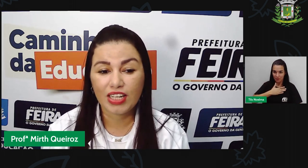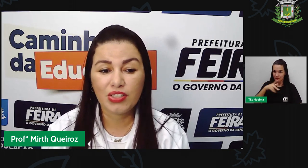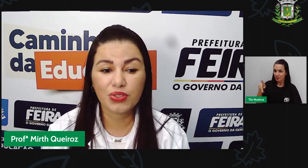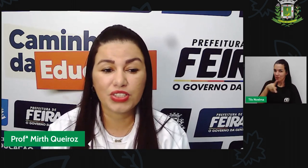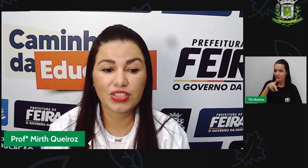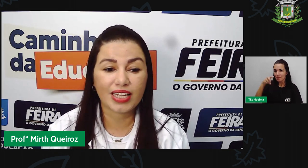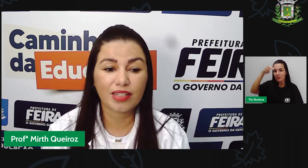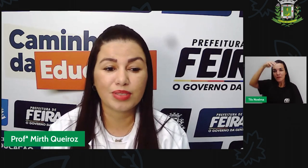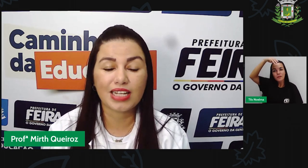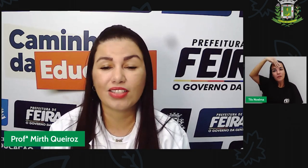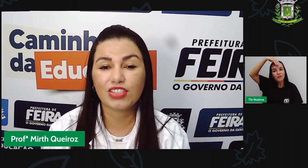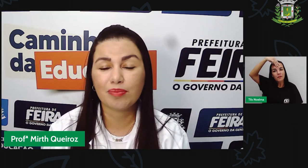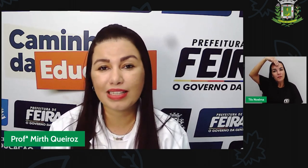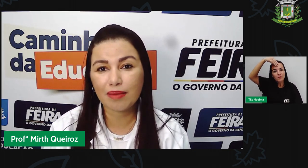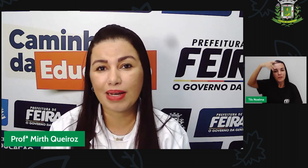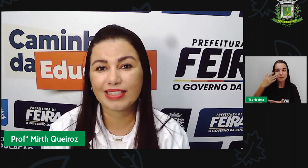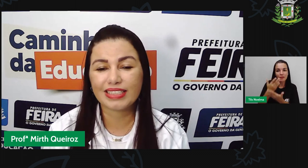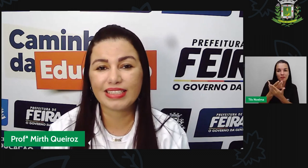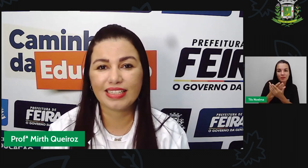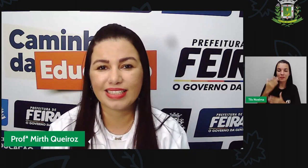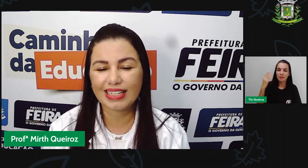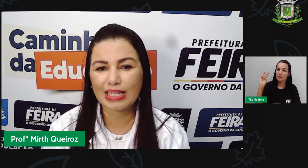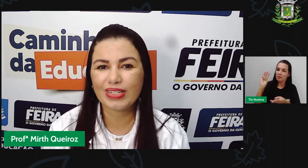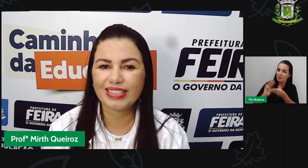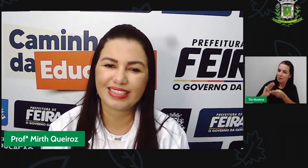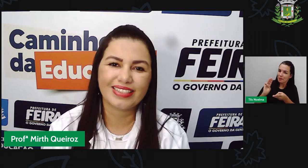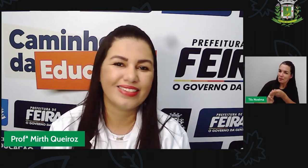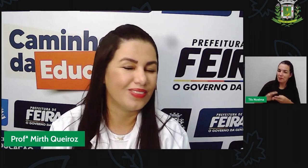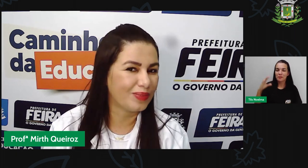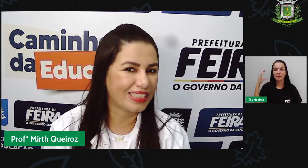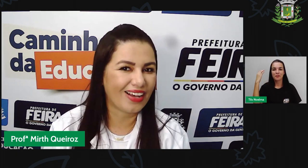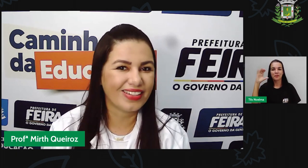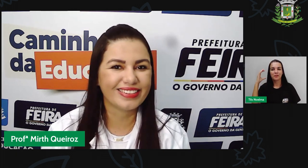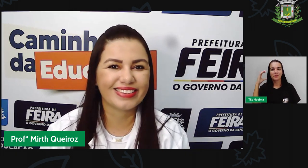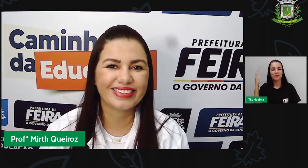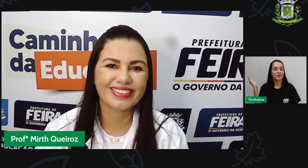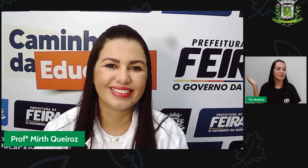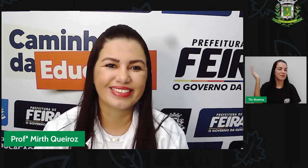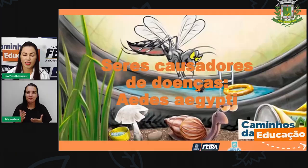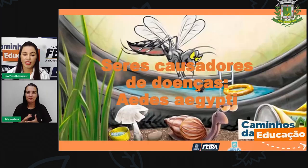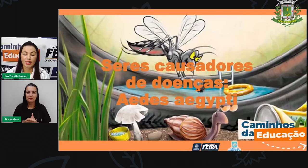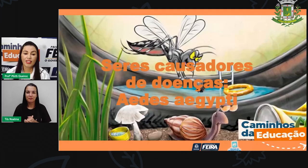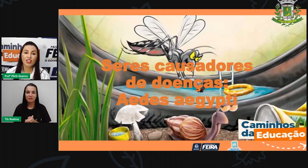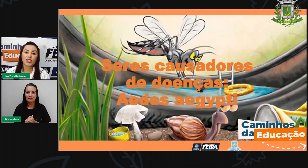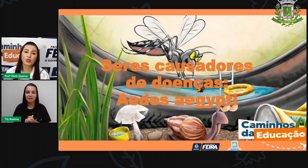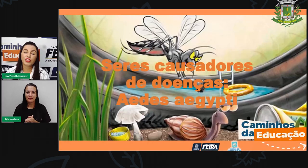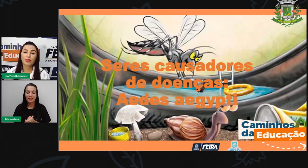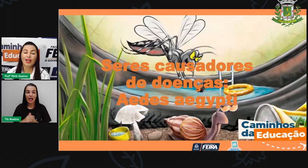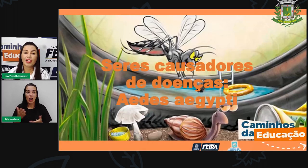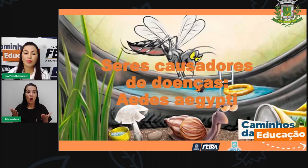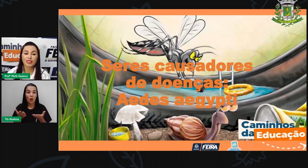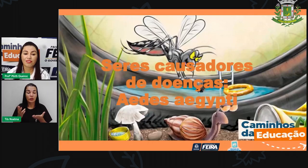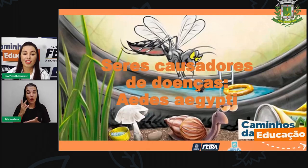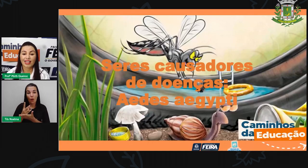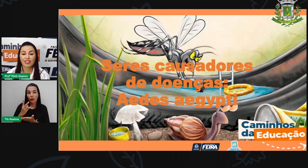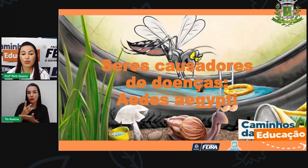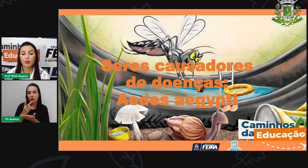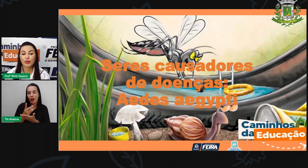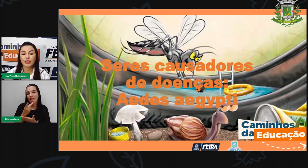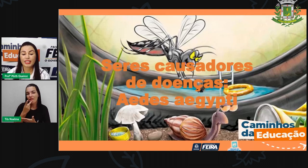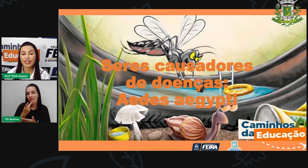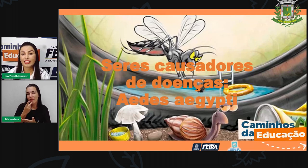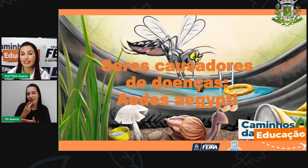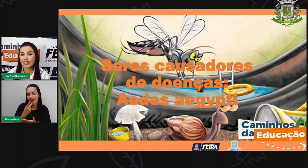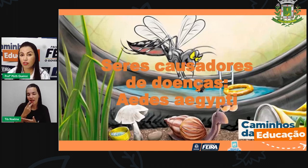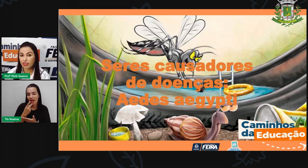Mirti e hoje nós teremos aulas de matemática e ciência da natureza. Vamos à aula? Nós continuaremos a falar